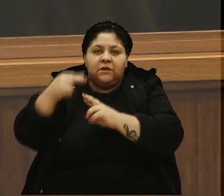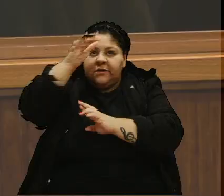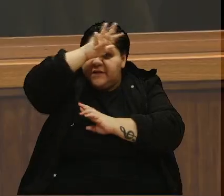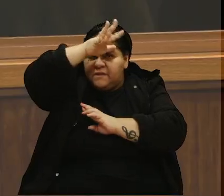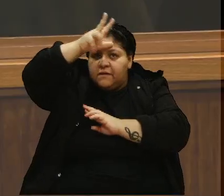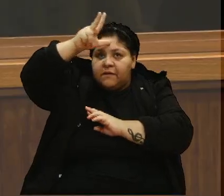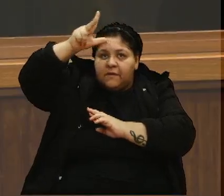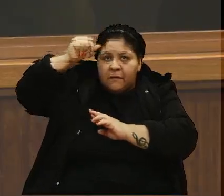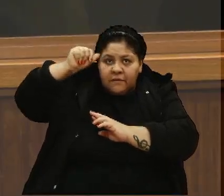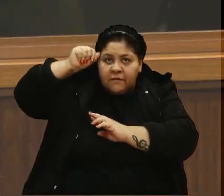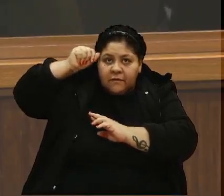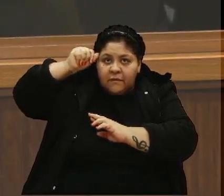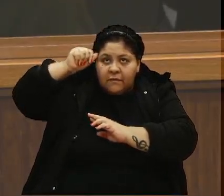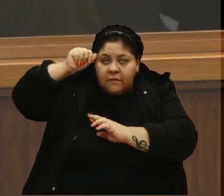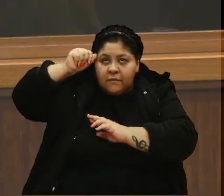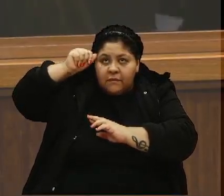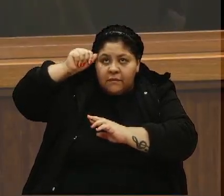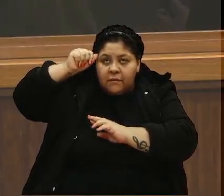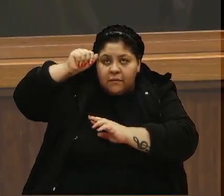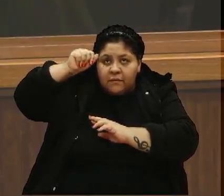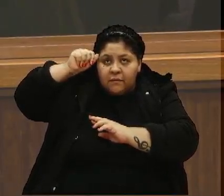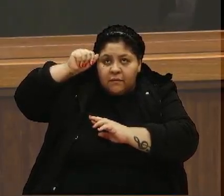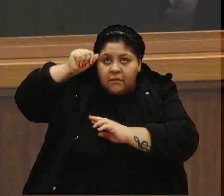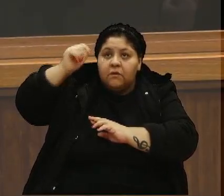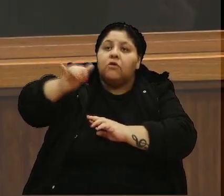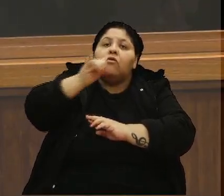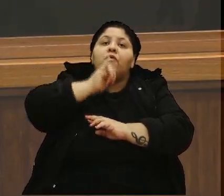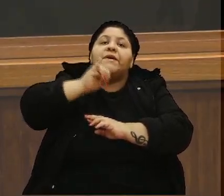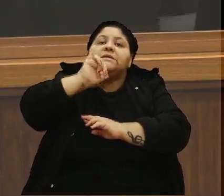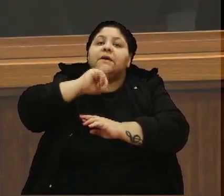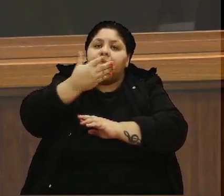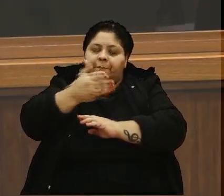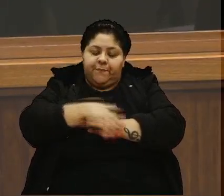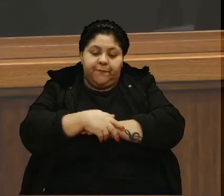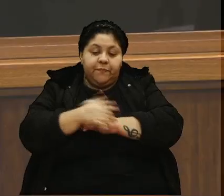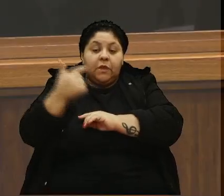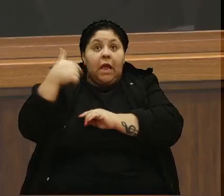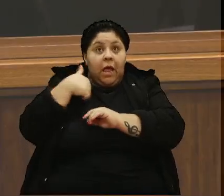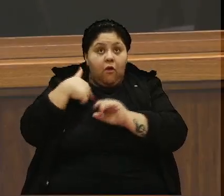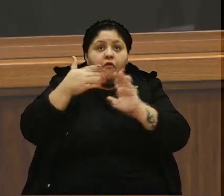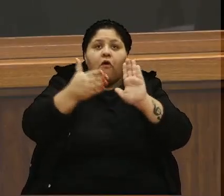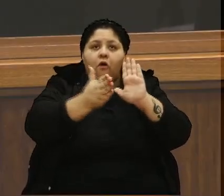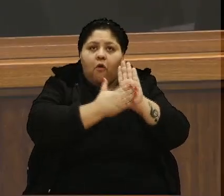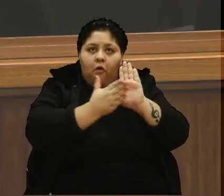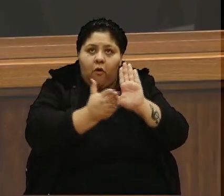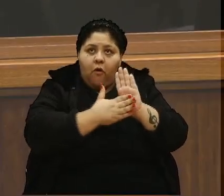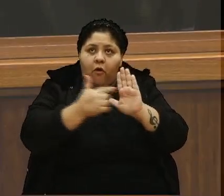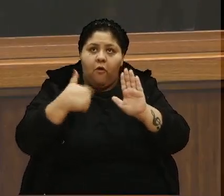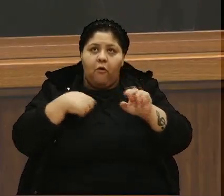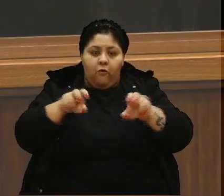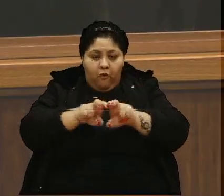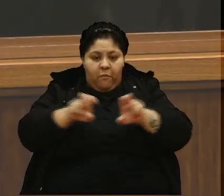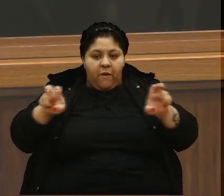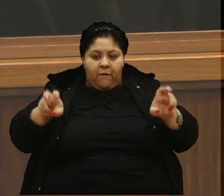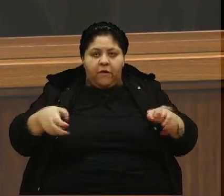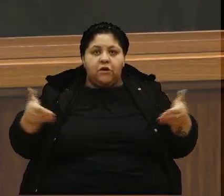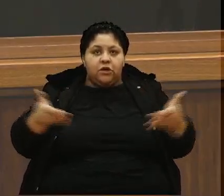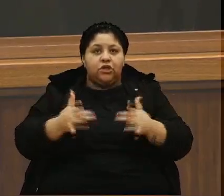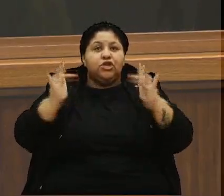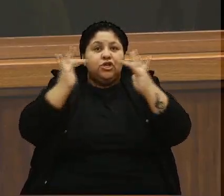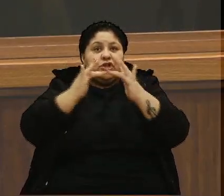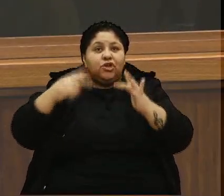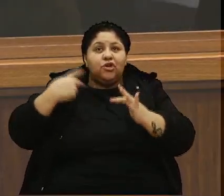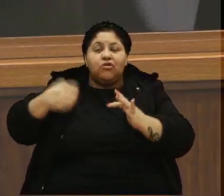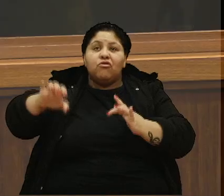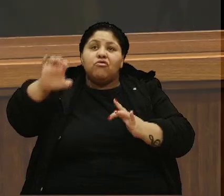município. E vou dar um exemplo. Vou propor, a minha bancada, já combinei com a vereadora Estela,